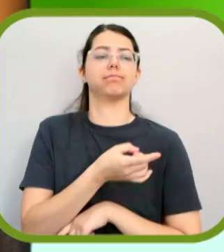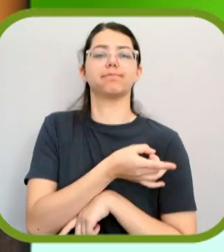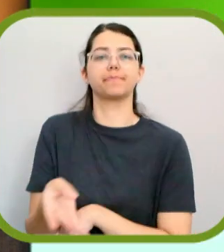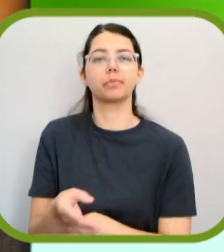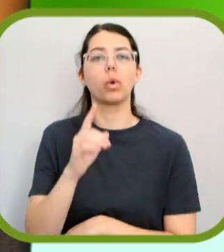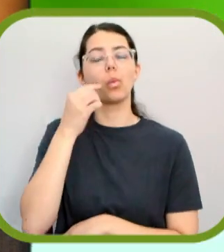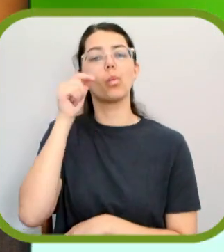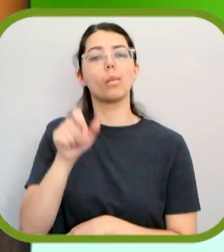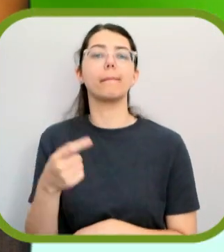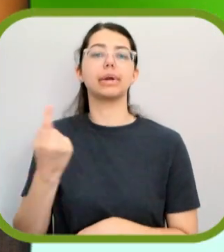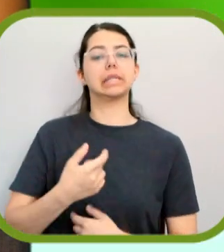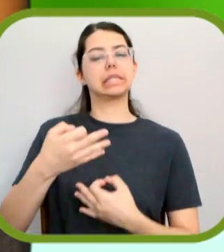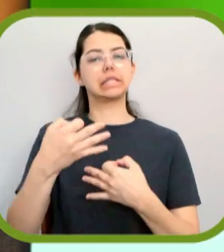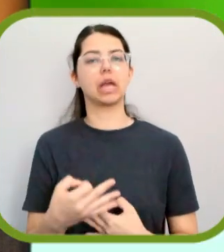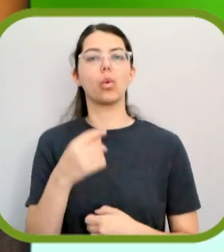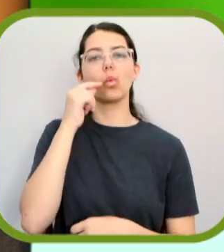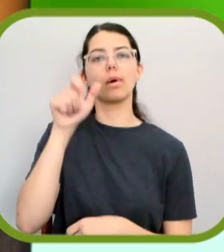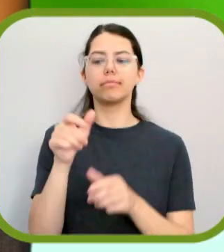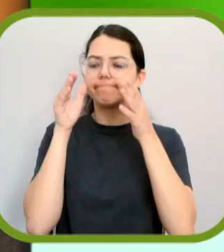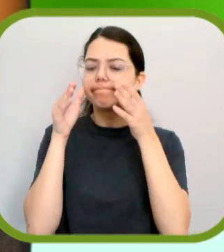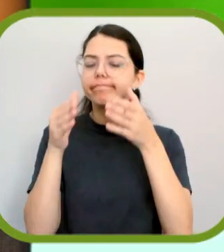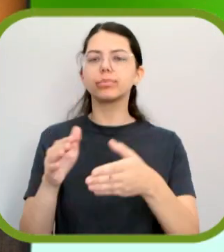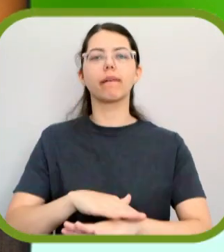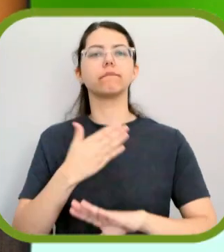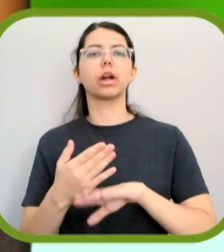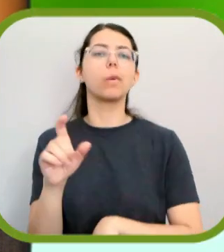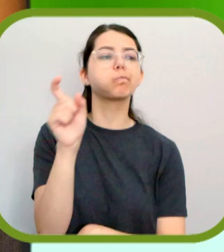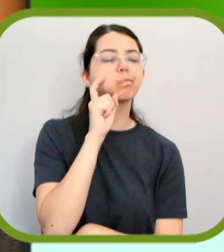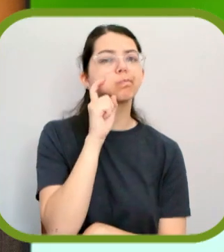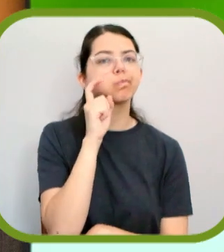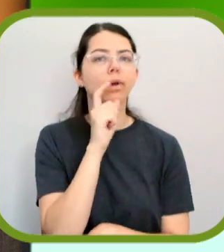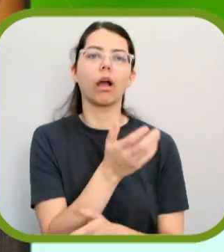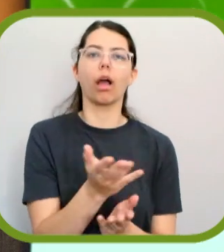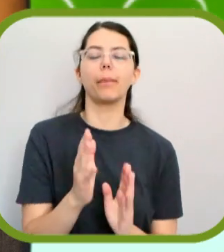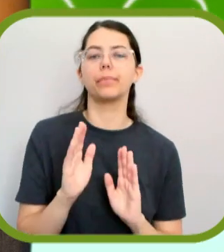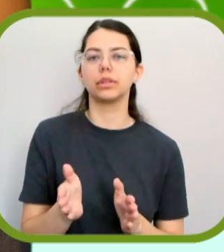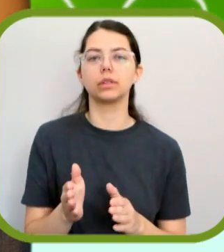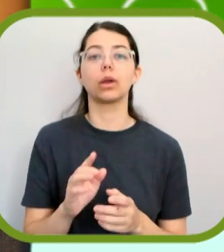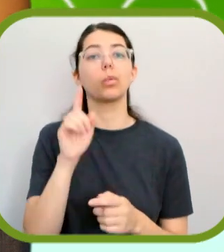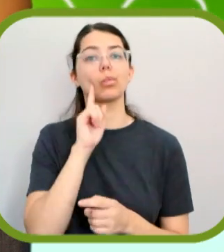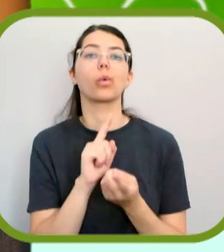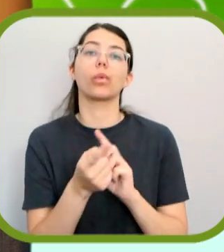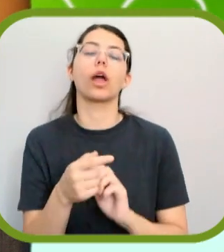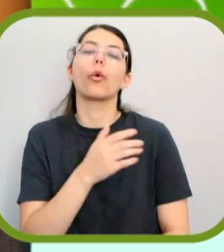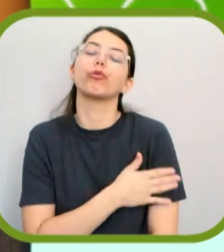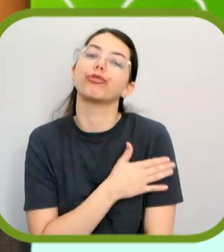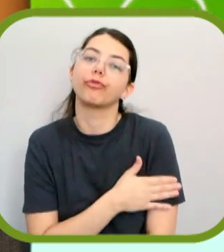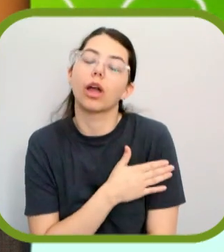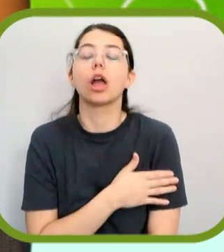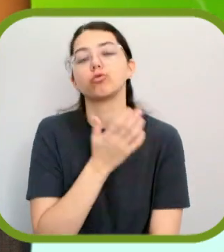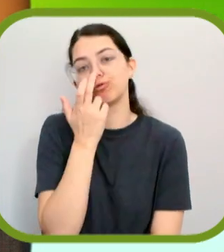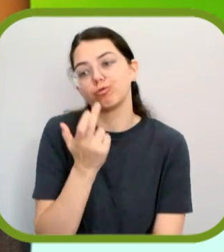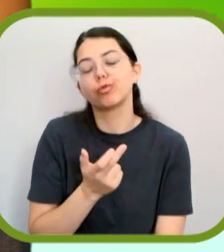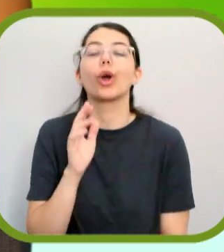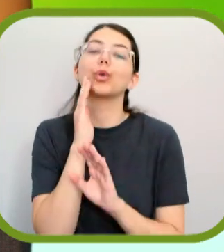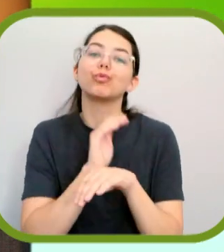tem que ter mais força, o homem tem que ser mais sério, o homem tem que ser mais concentrado, tem que proteger, e ao contrário da mulher, que